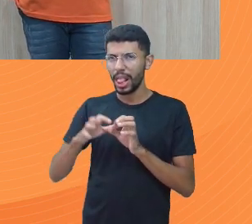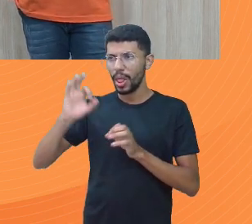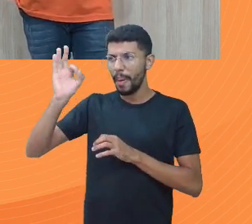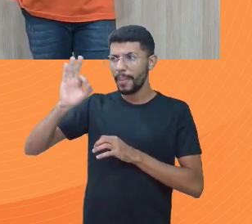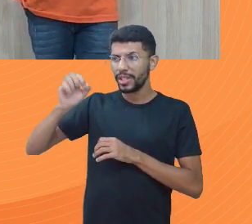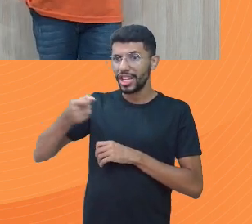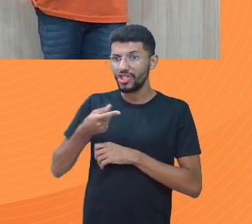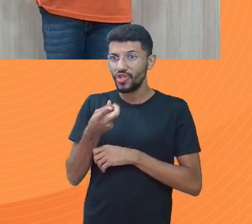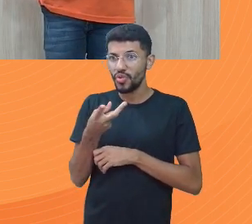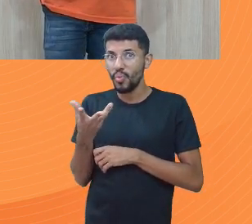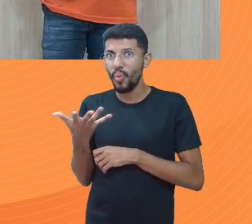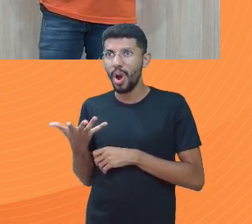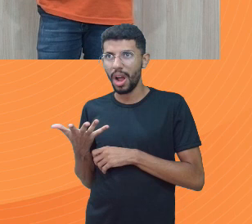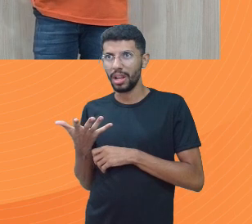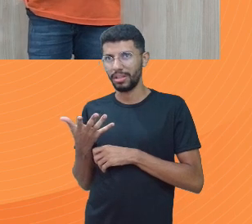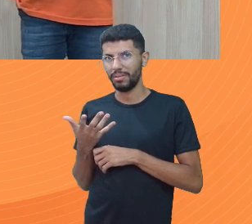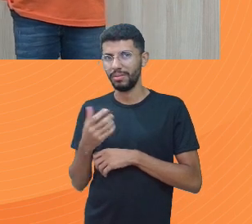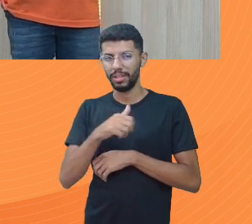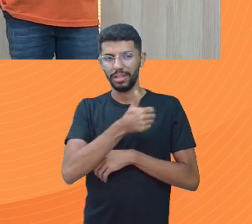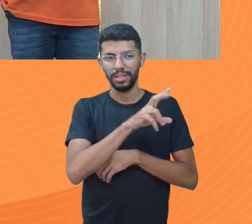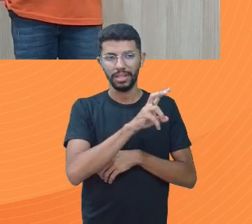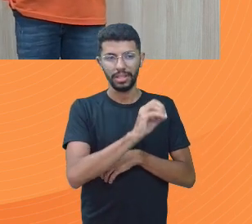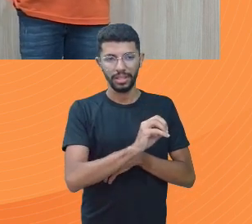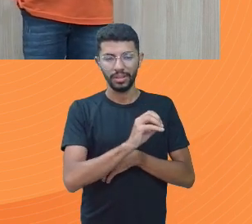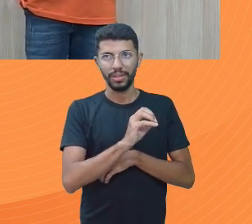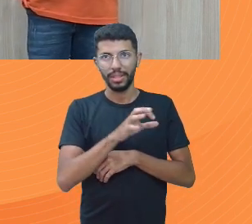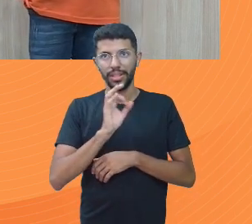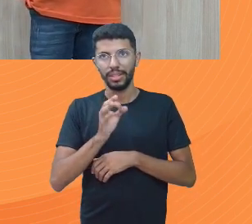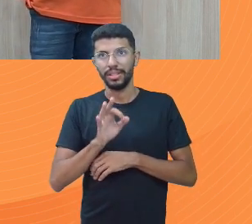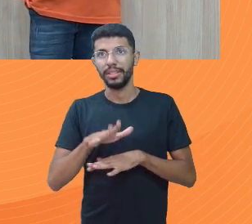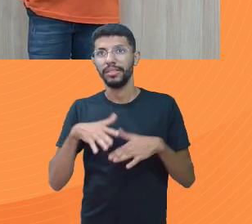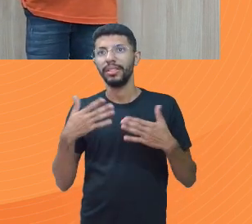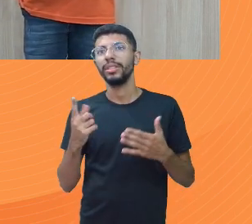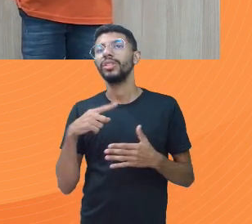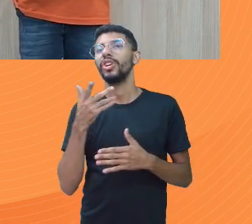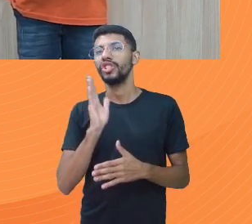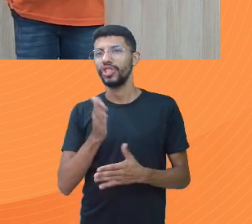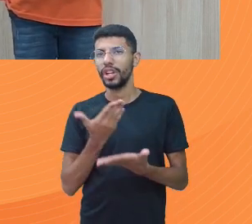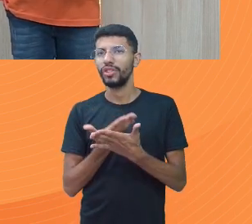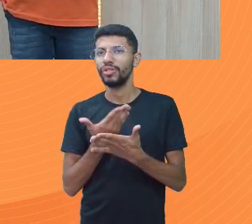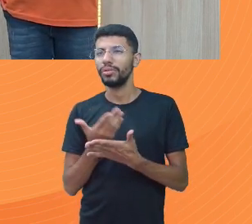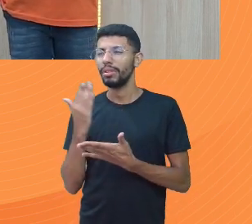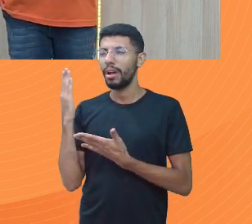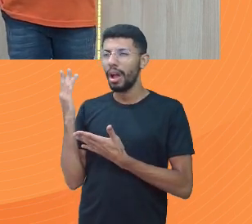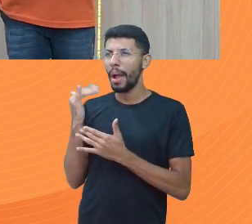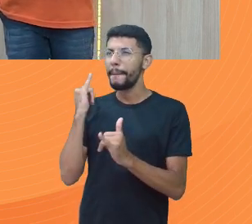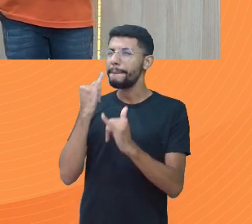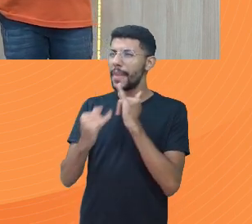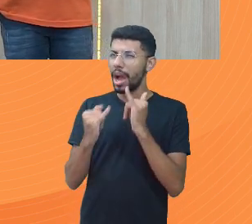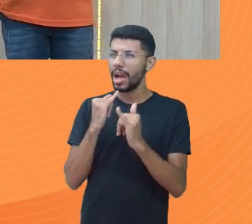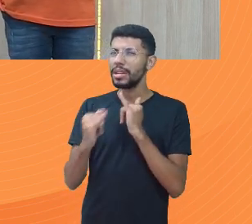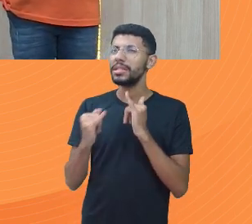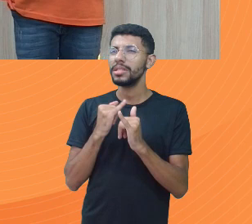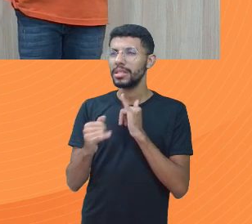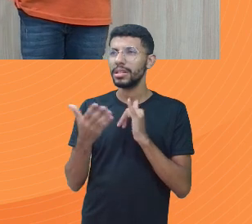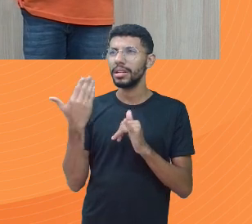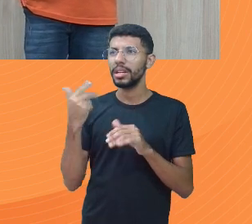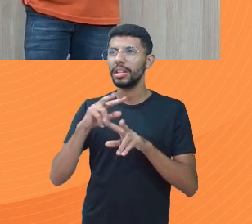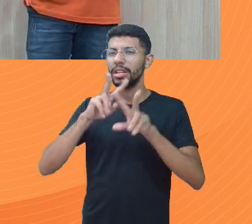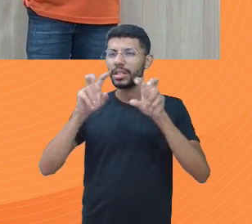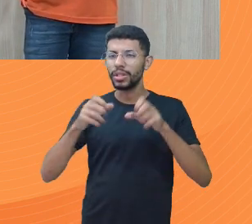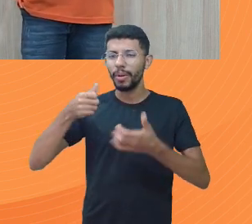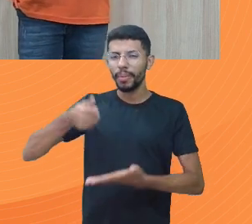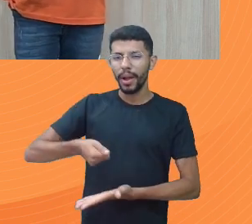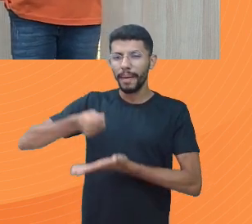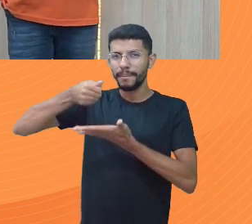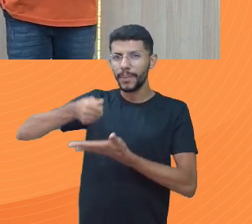de 150? A gente já trabalhou uma questão parecida aqui, que foi até sobre uma bolsa. Tinha